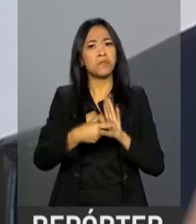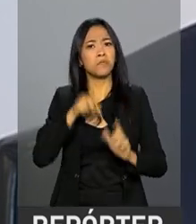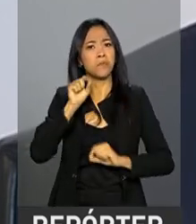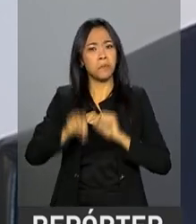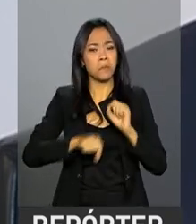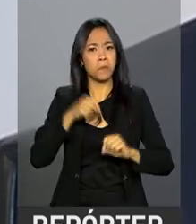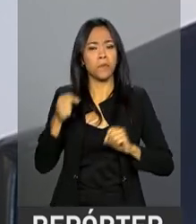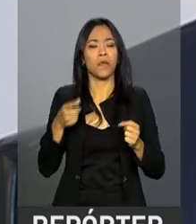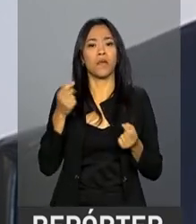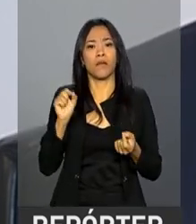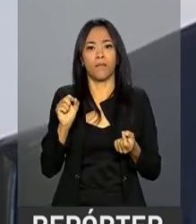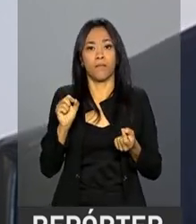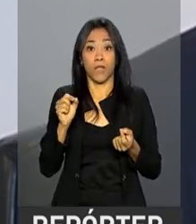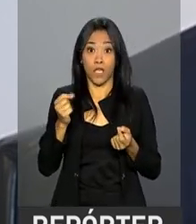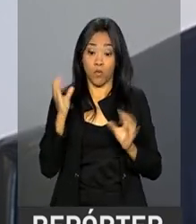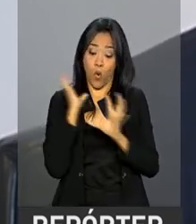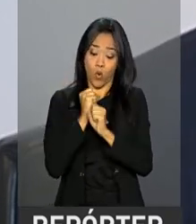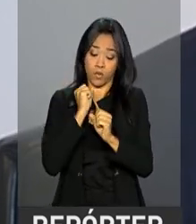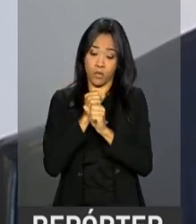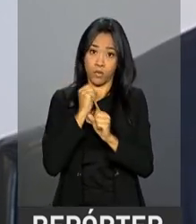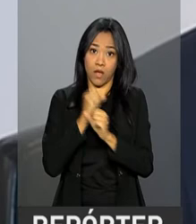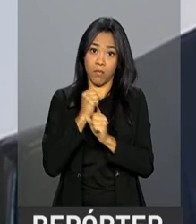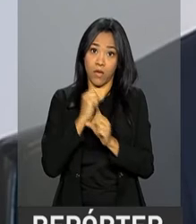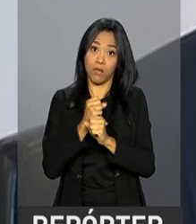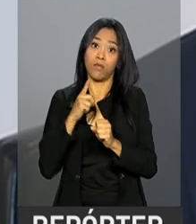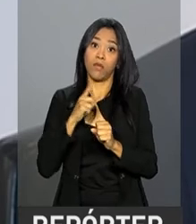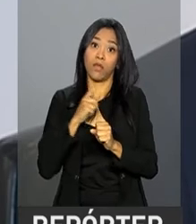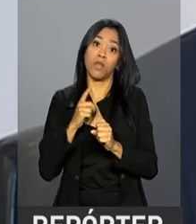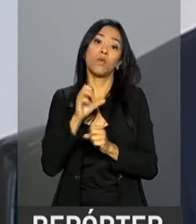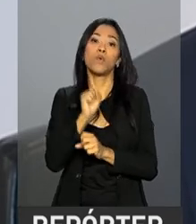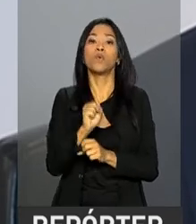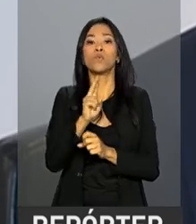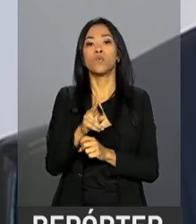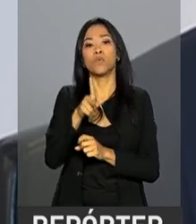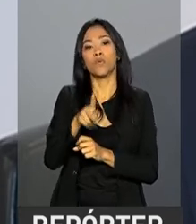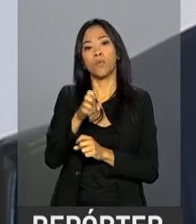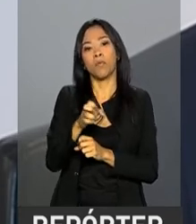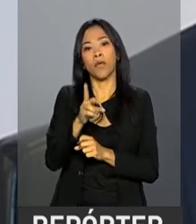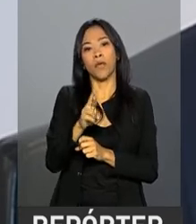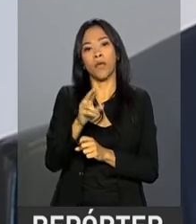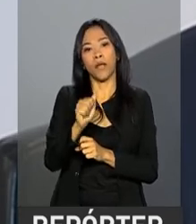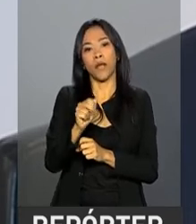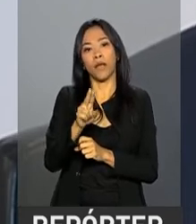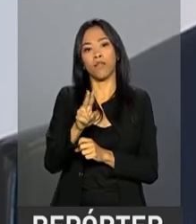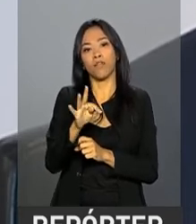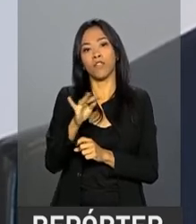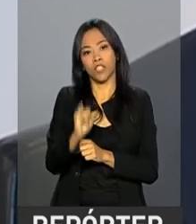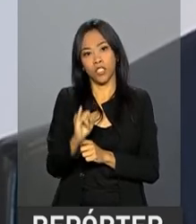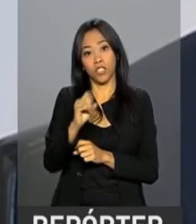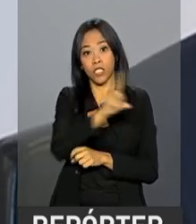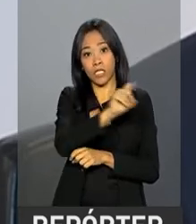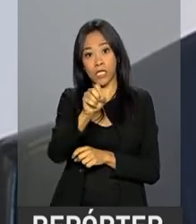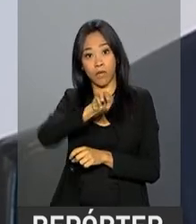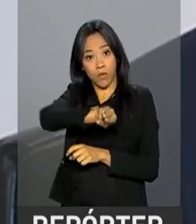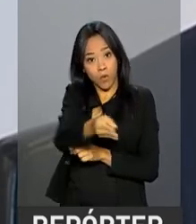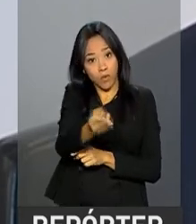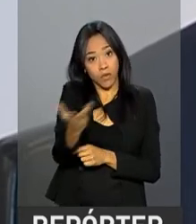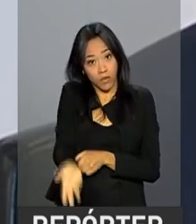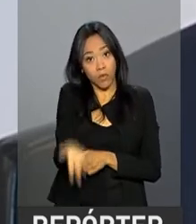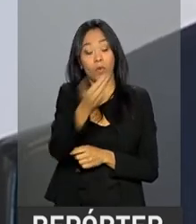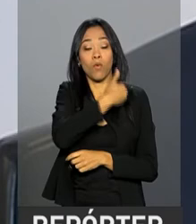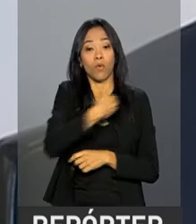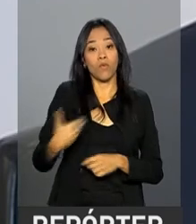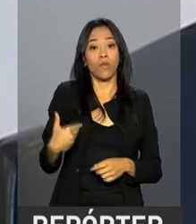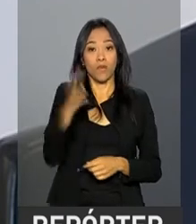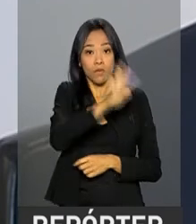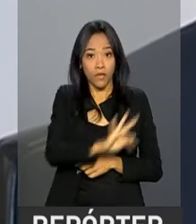todo o restante do orçamento tem um superávit de 100 bilhões portanto a solução do déficit do governo federal